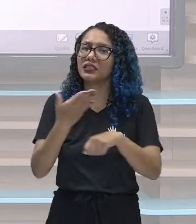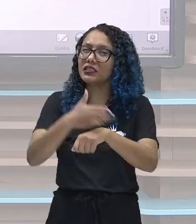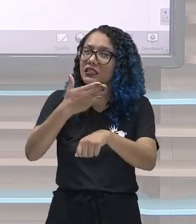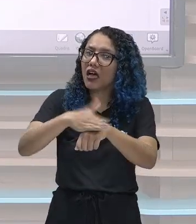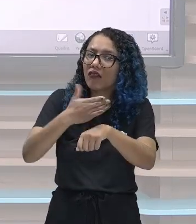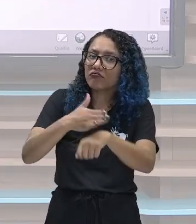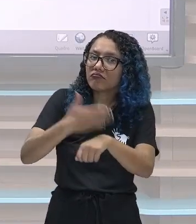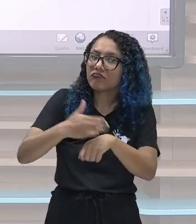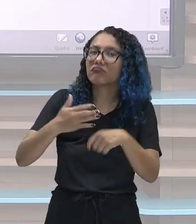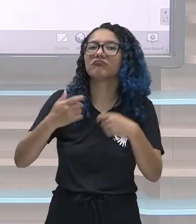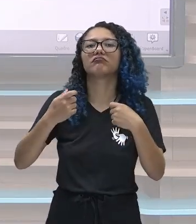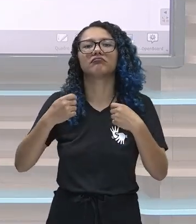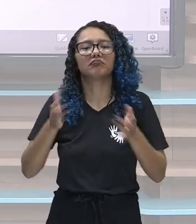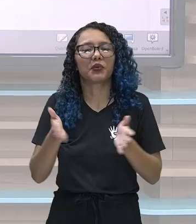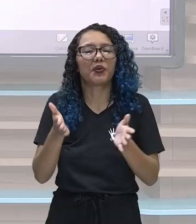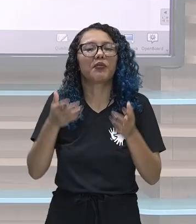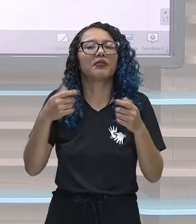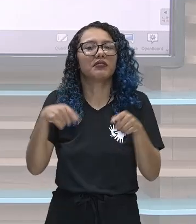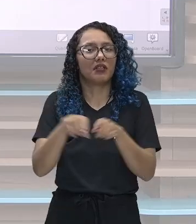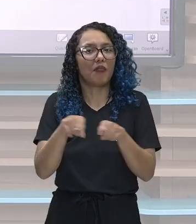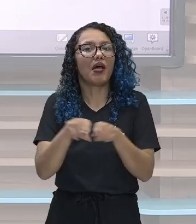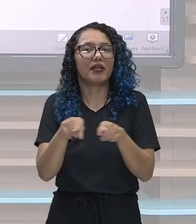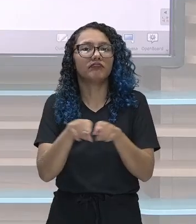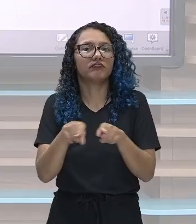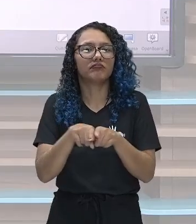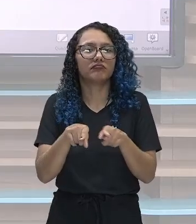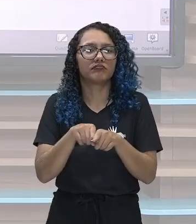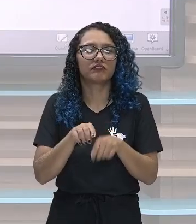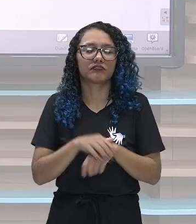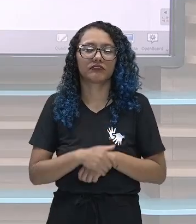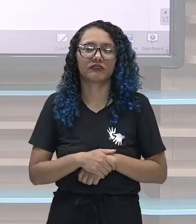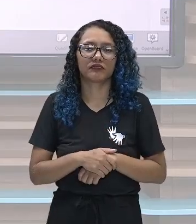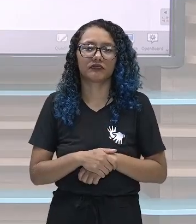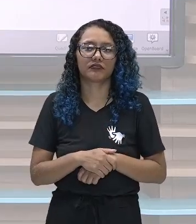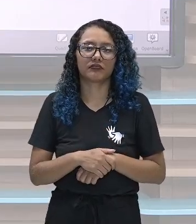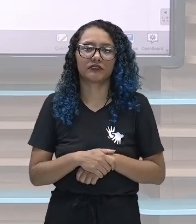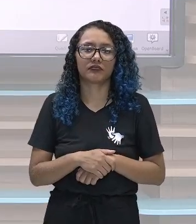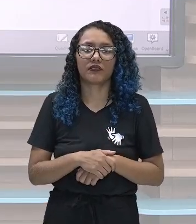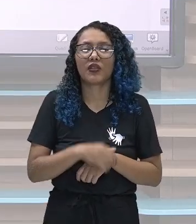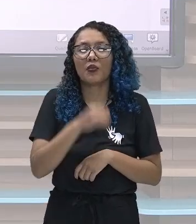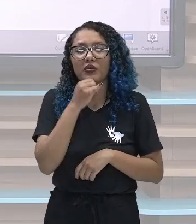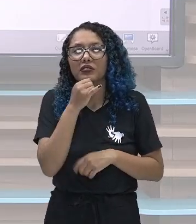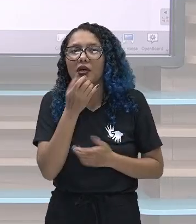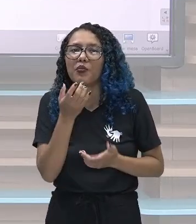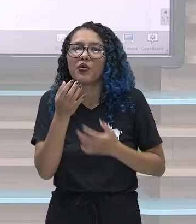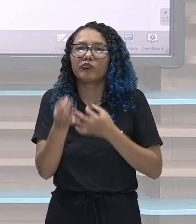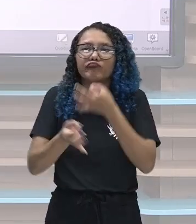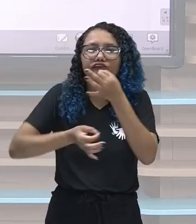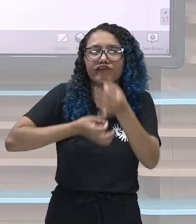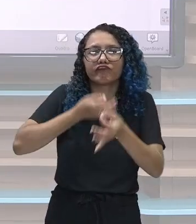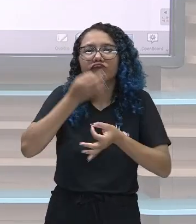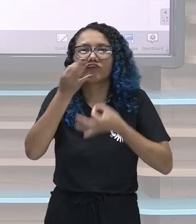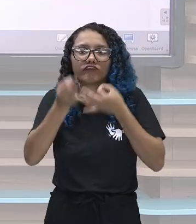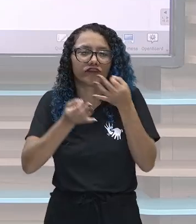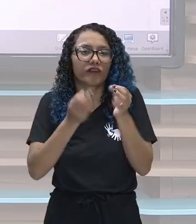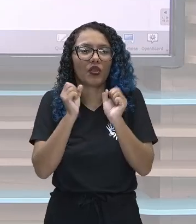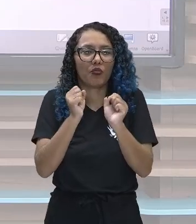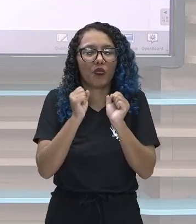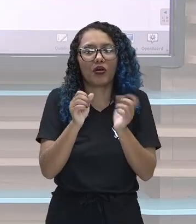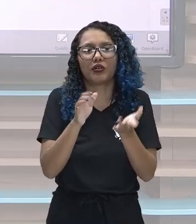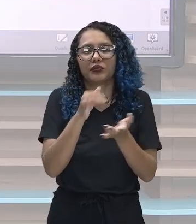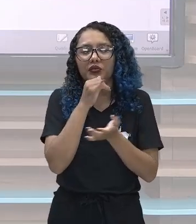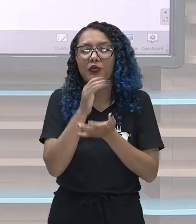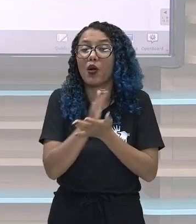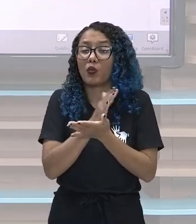são incentivadores, né, de expressar as suas opiniões. Então, eles têm alunos que têm